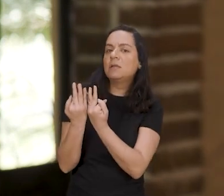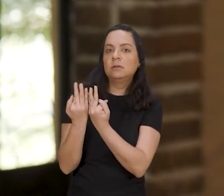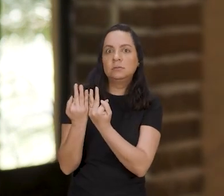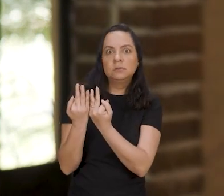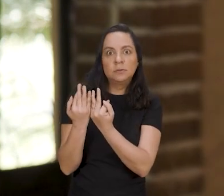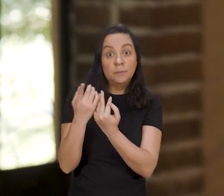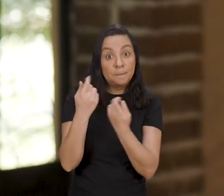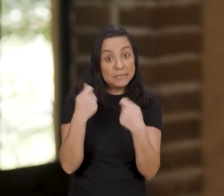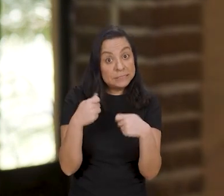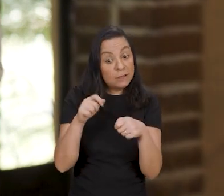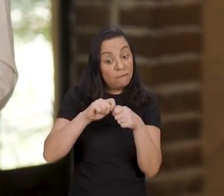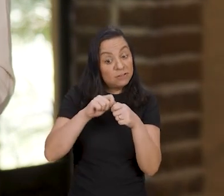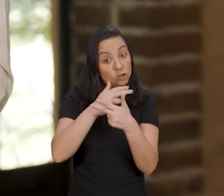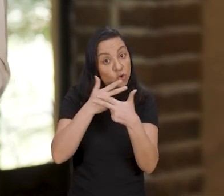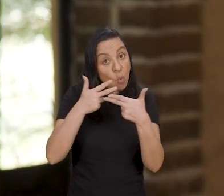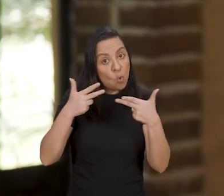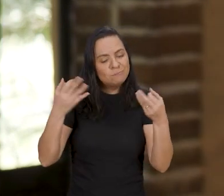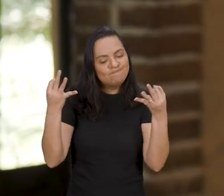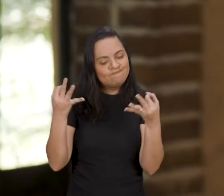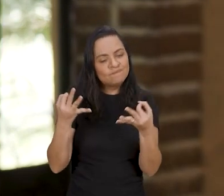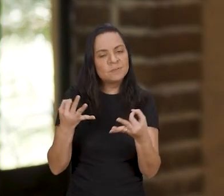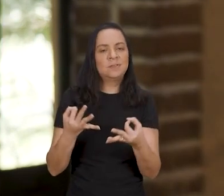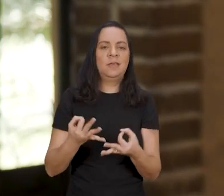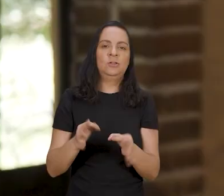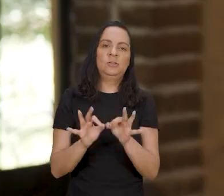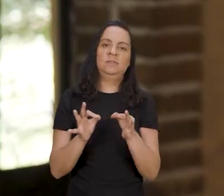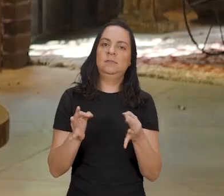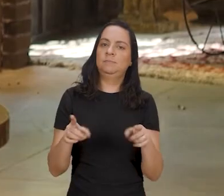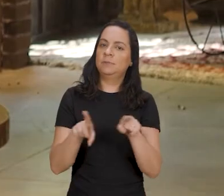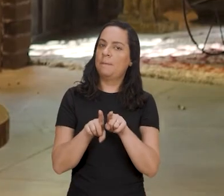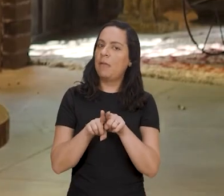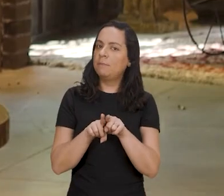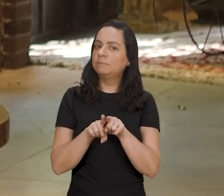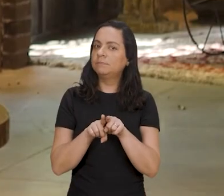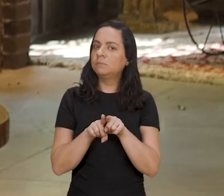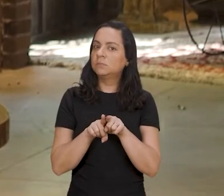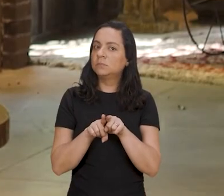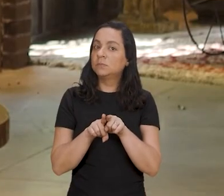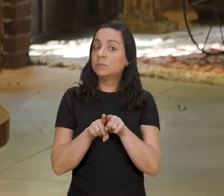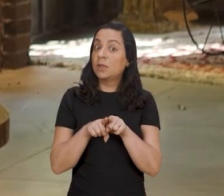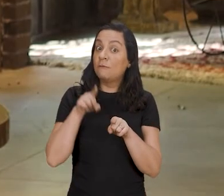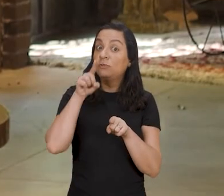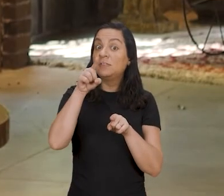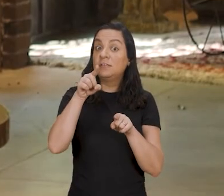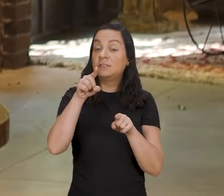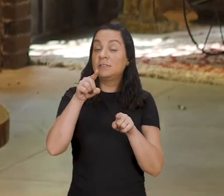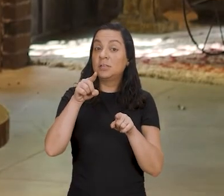com excelência as coisas mais corriqueiras e simples da vida. Se vocês